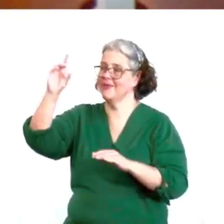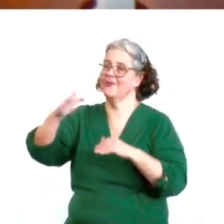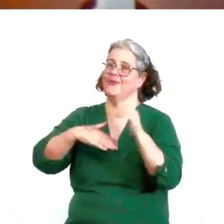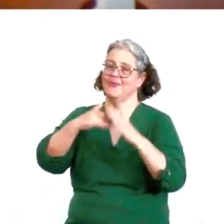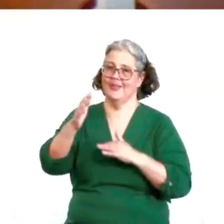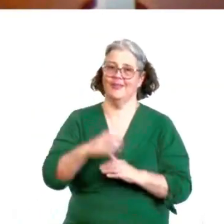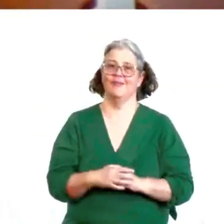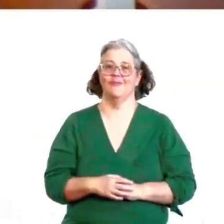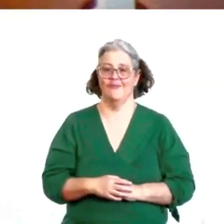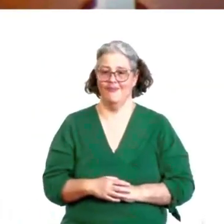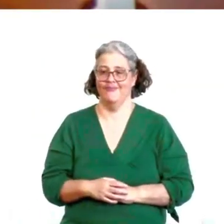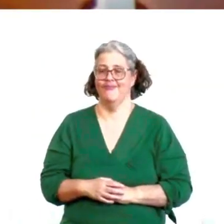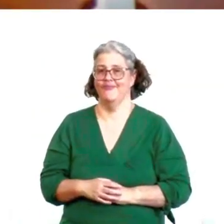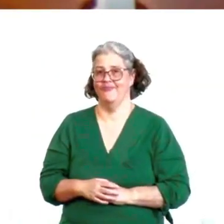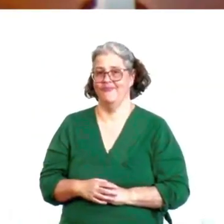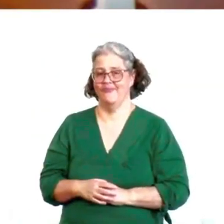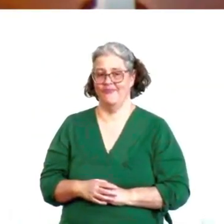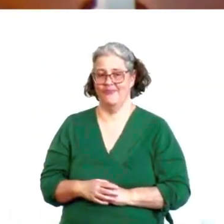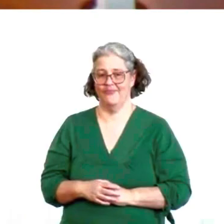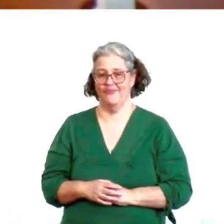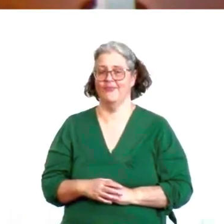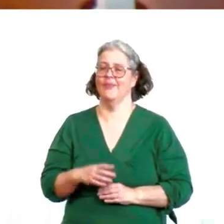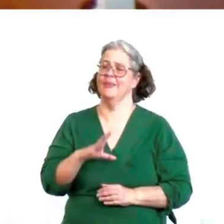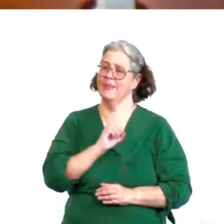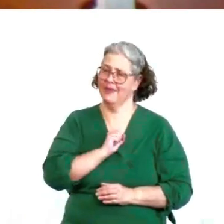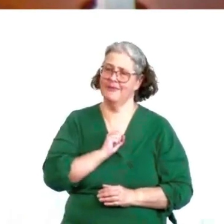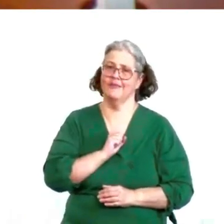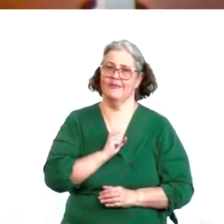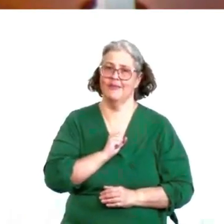filhos de Deus. Queridos,